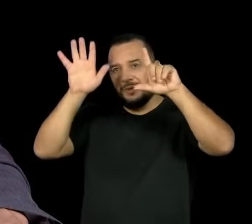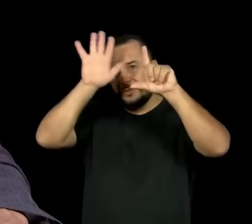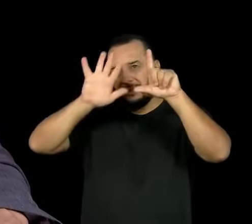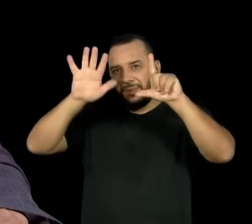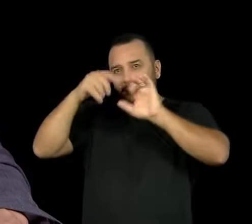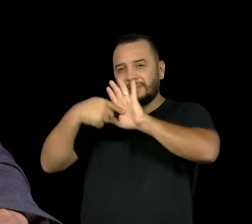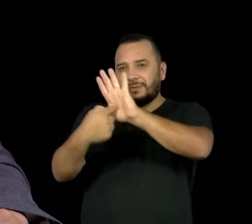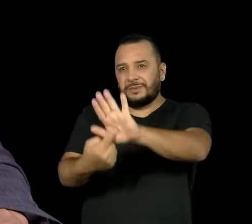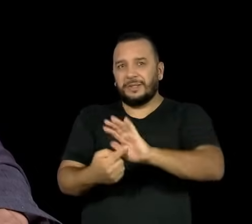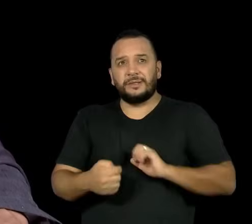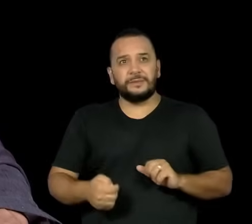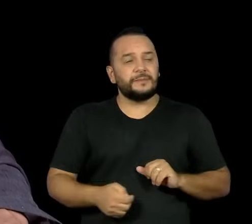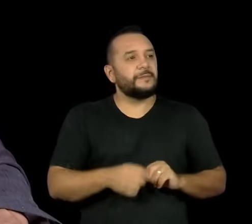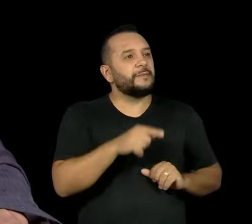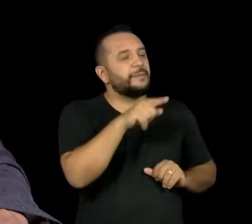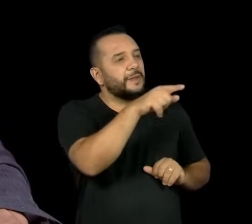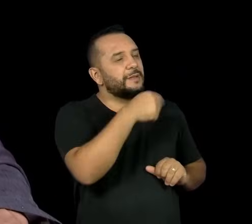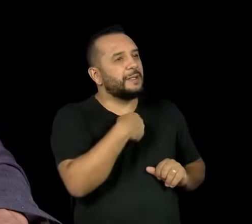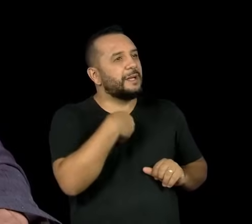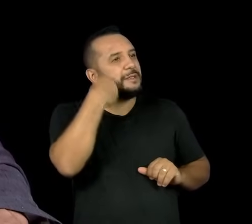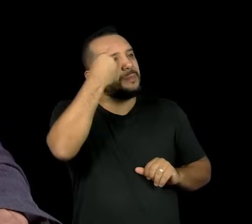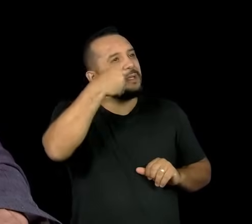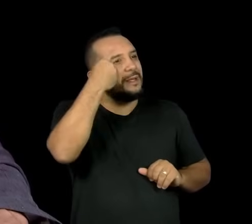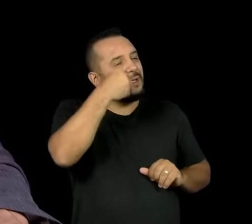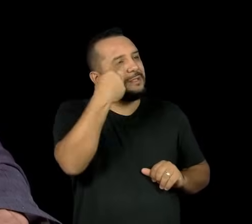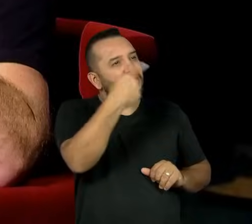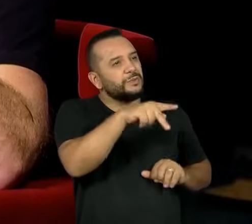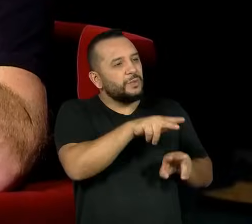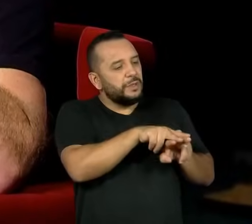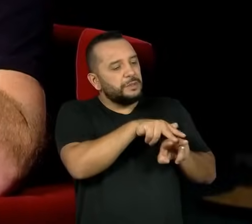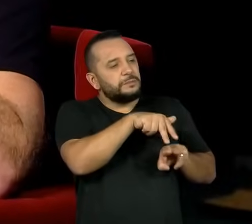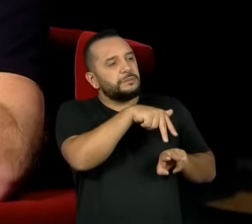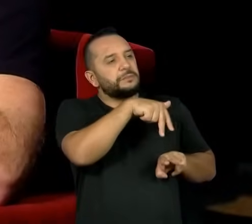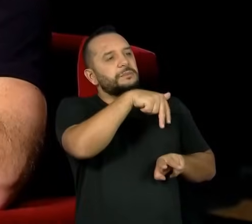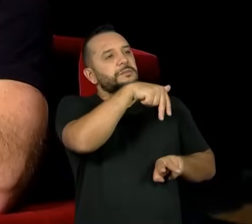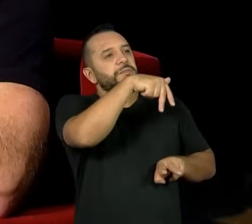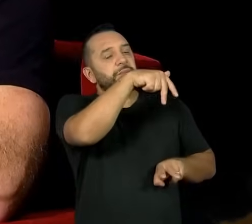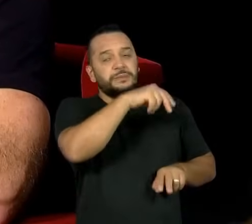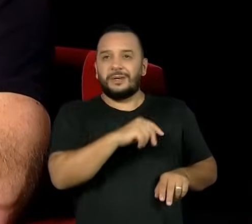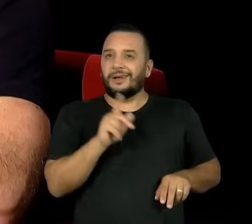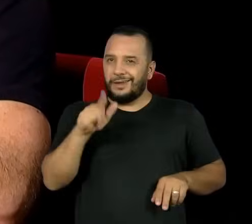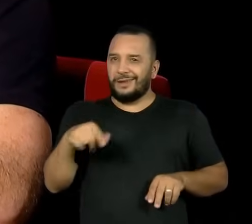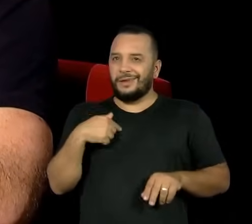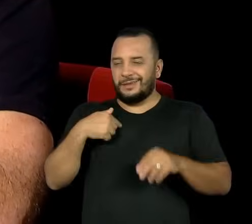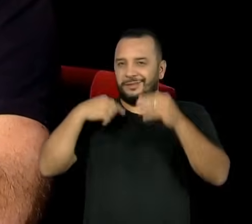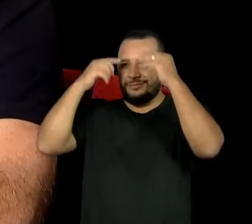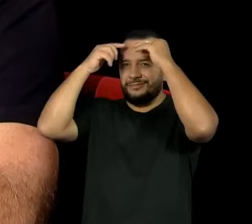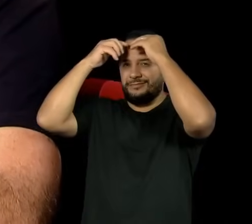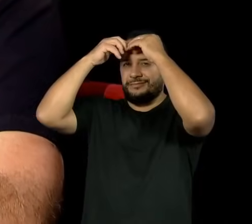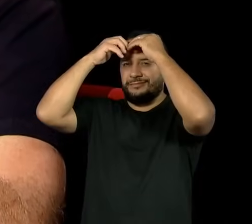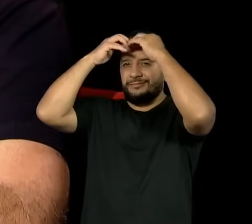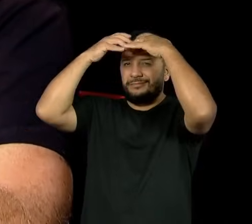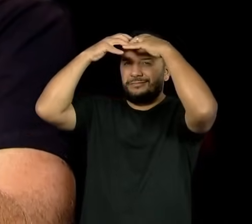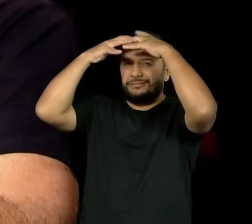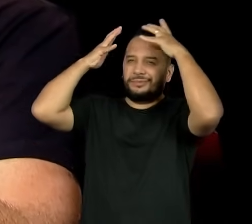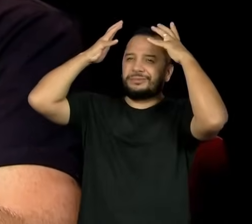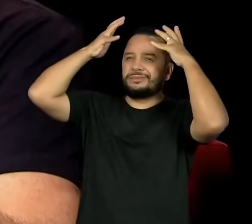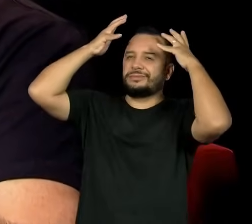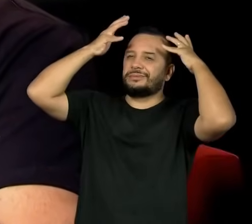experiência mais radical de transcendência que você já teve? Sobre psicodélicos, com certeza. Qual